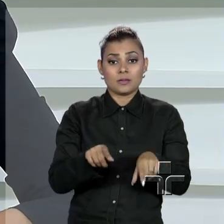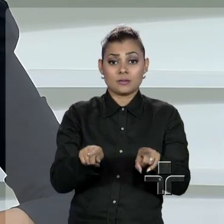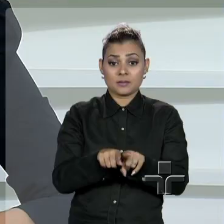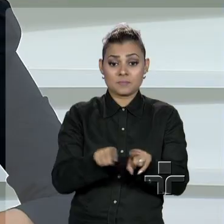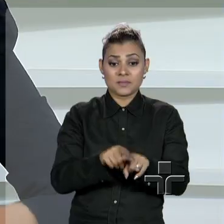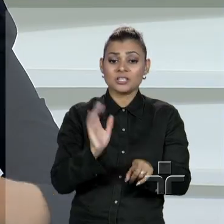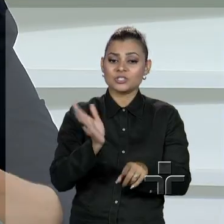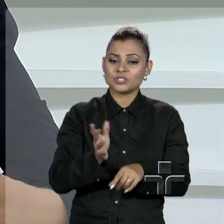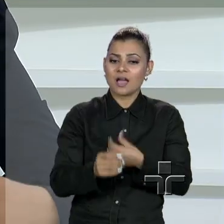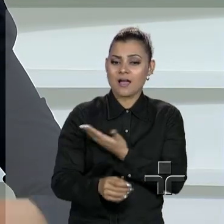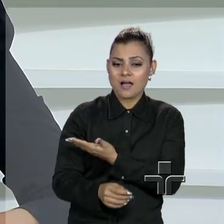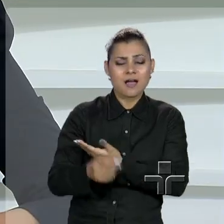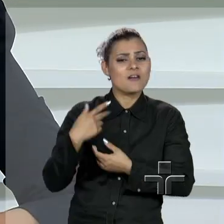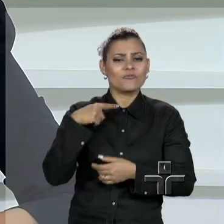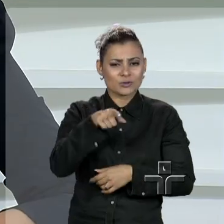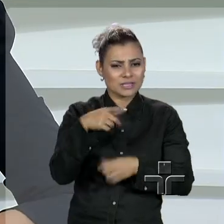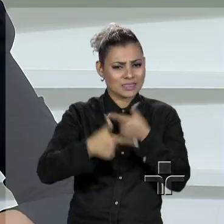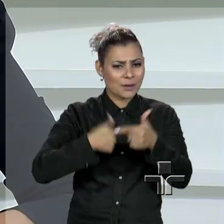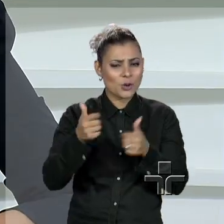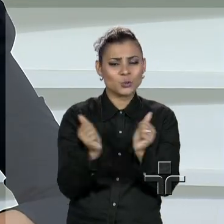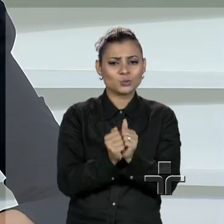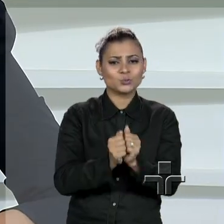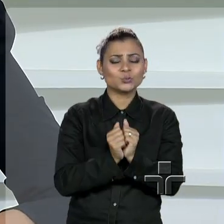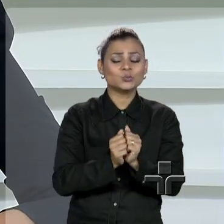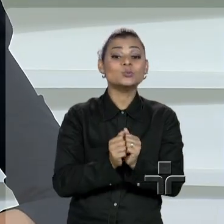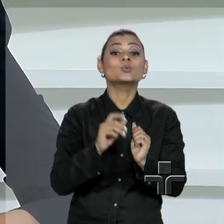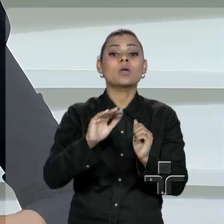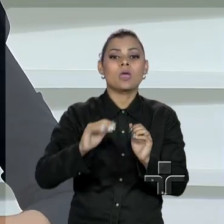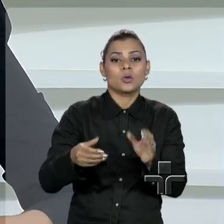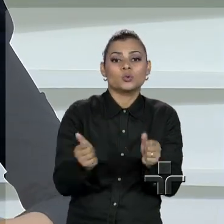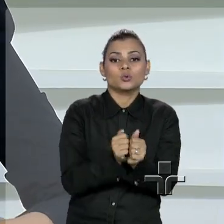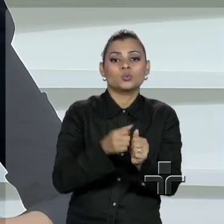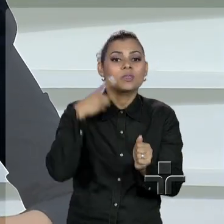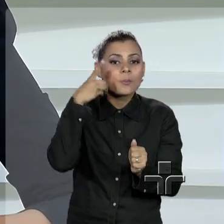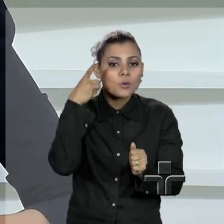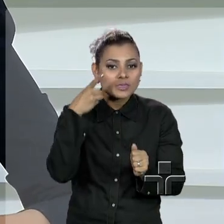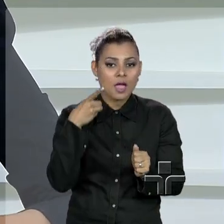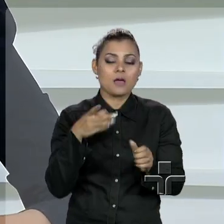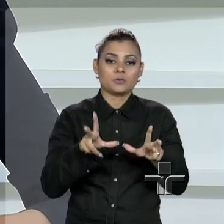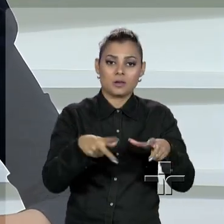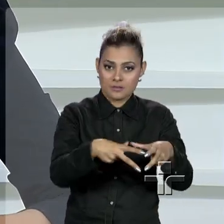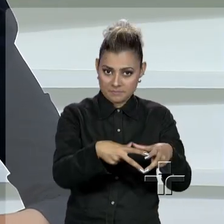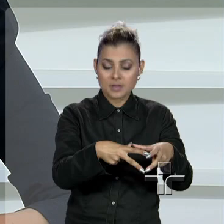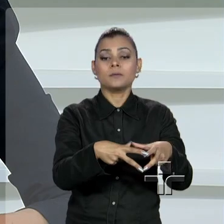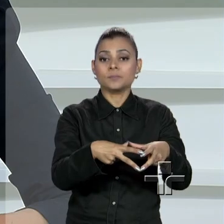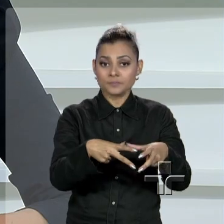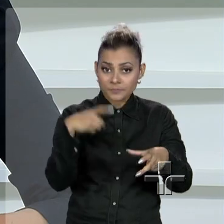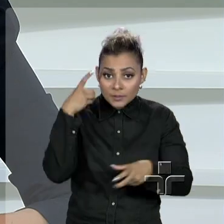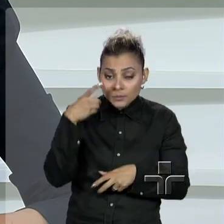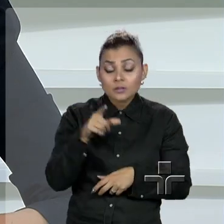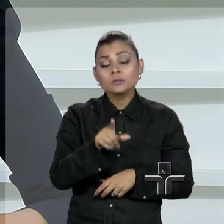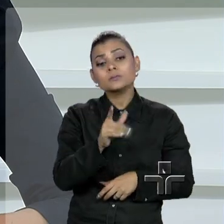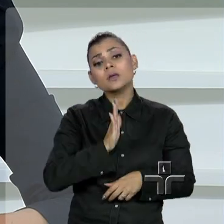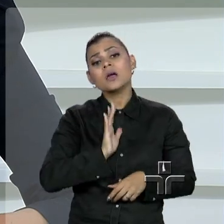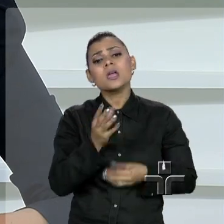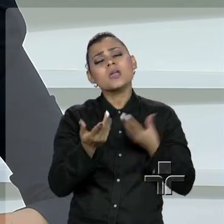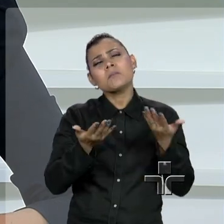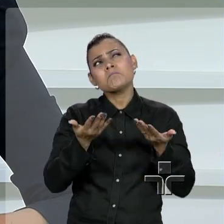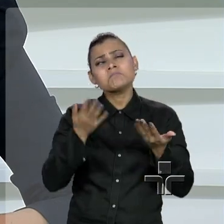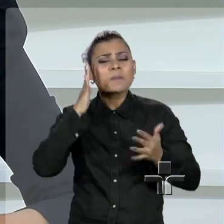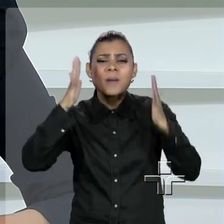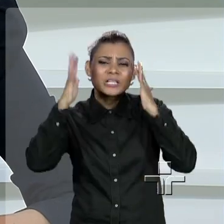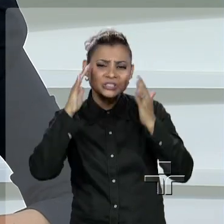ali com os deputados, inclusive com o presidente Bolsonaro um tempo. Como é que o senhor vê o relacionamento hoje entre o governo e